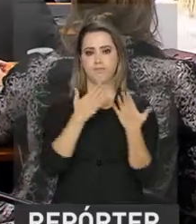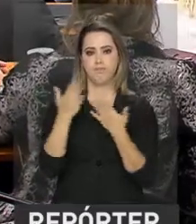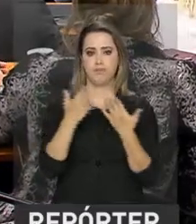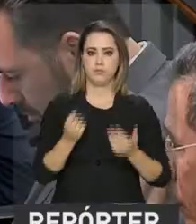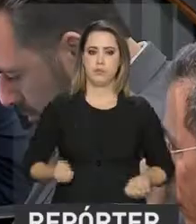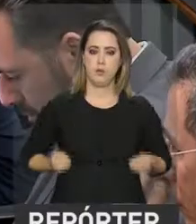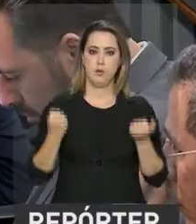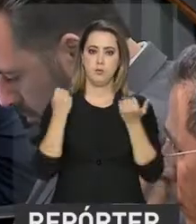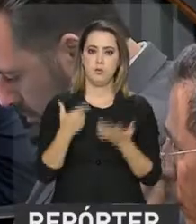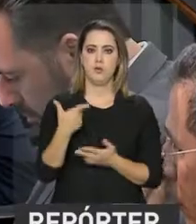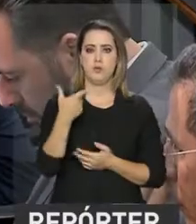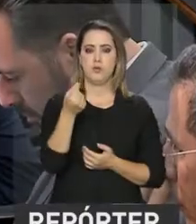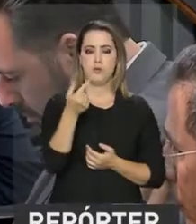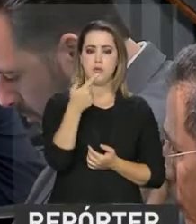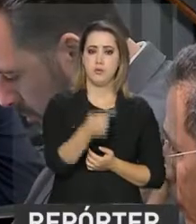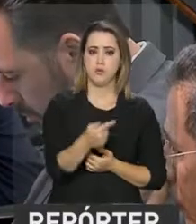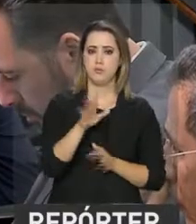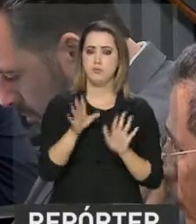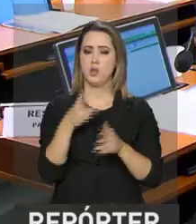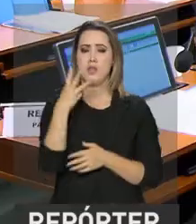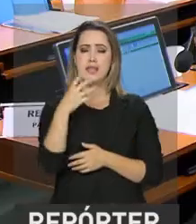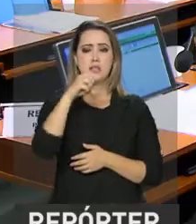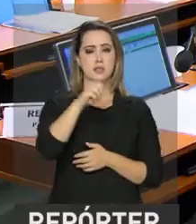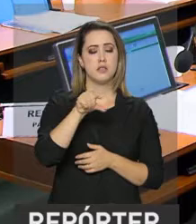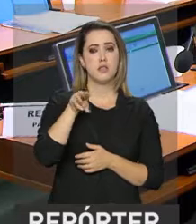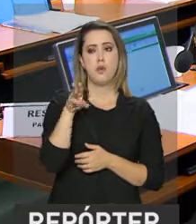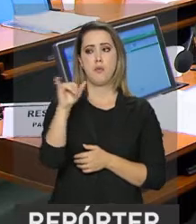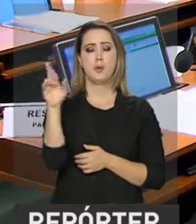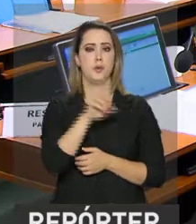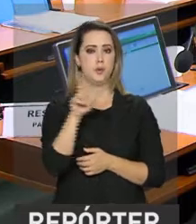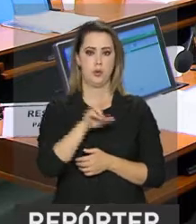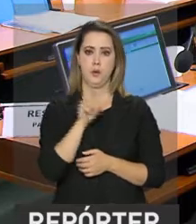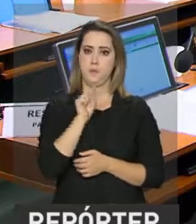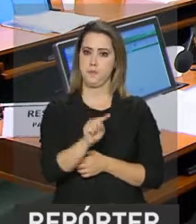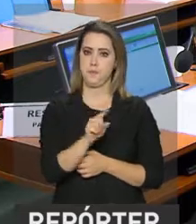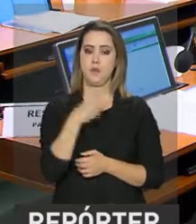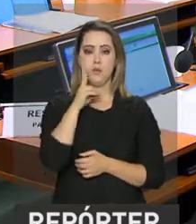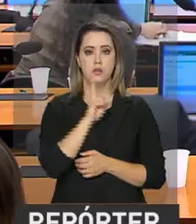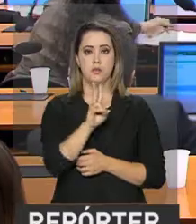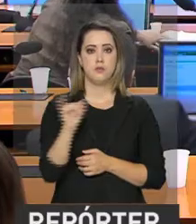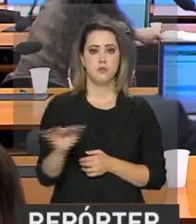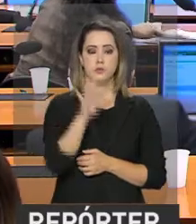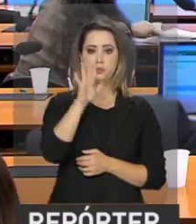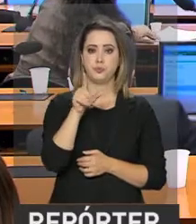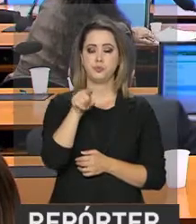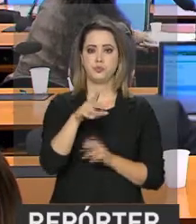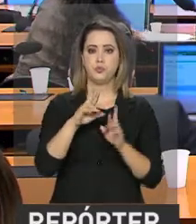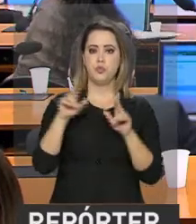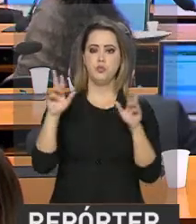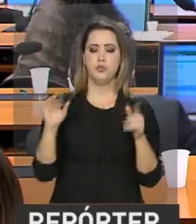às despesas de 2017 cerca de 39 bilhões de reais essa foi a variação da inflação dos últimos